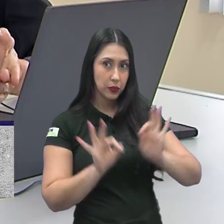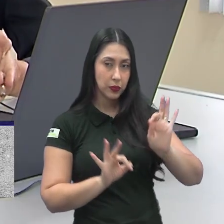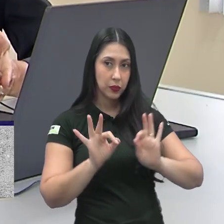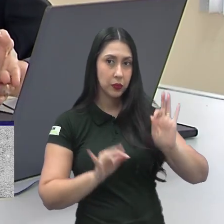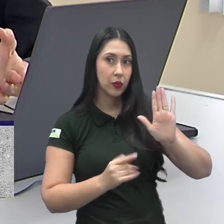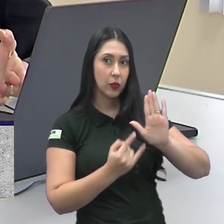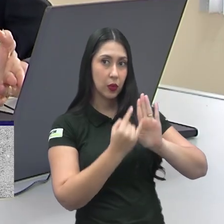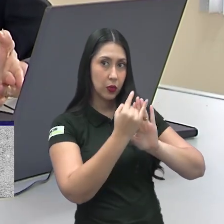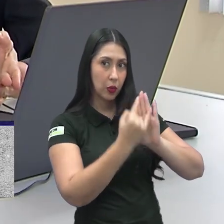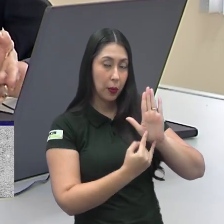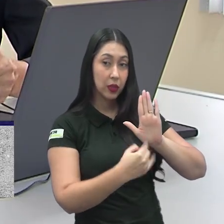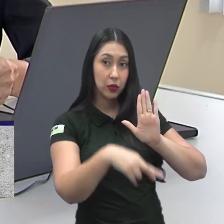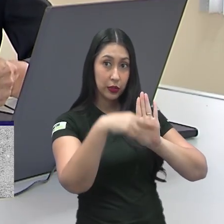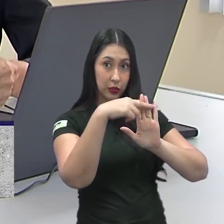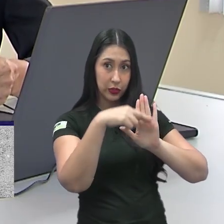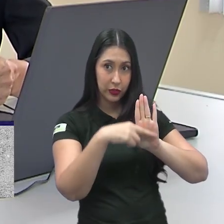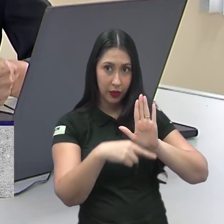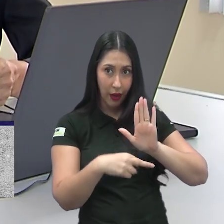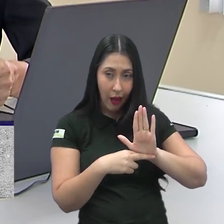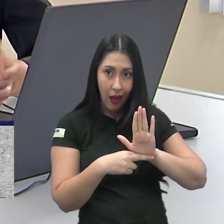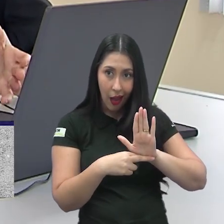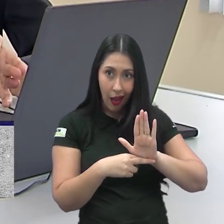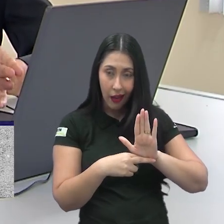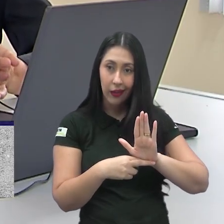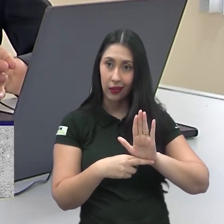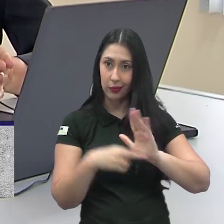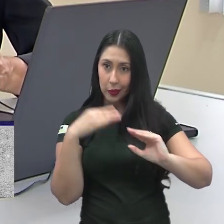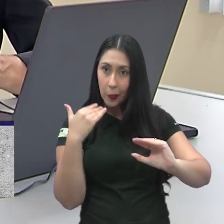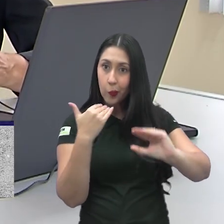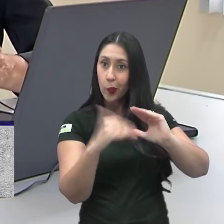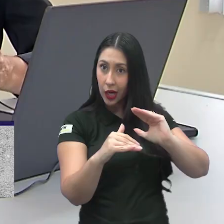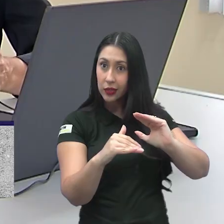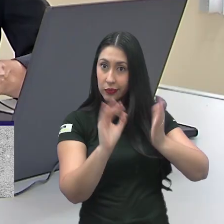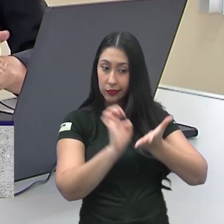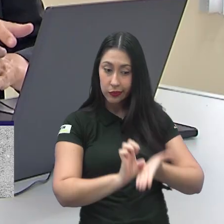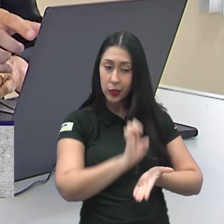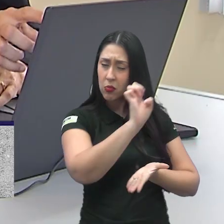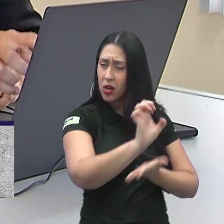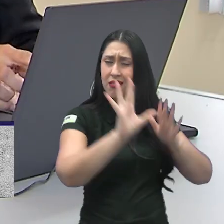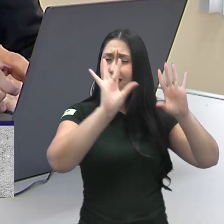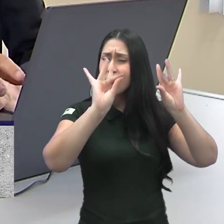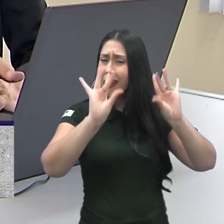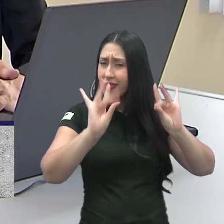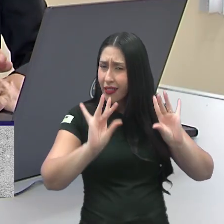nosso agente no exterior o shipping instruction, instrução de embarque, com todos os detalhes, como você pode ver